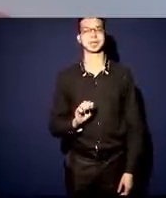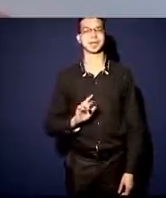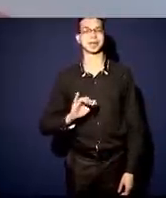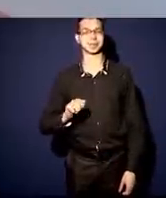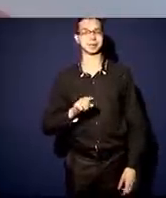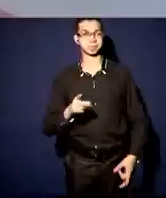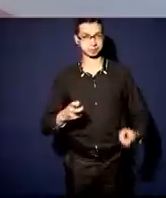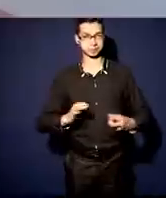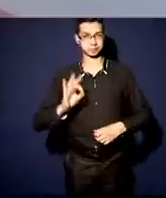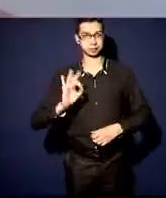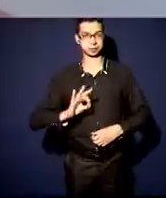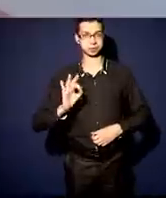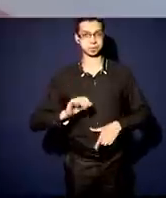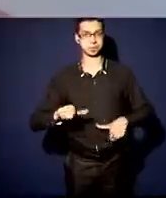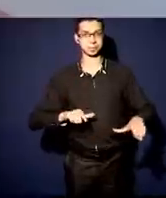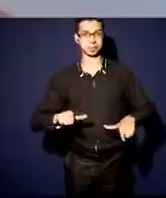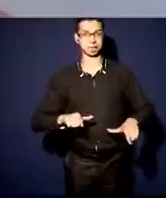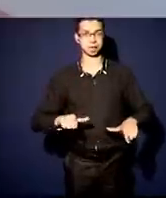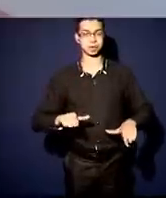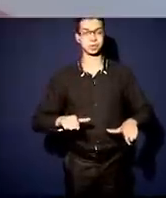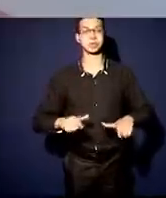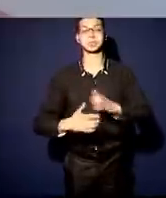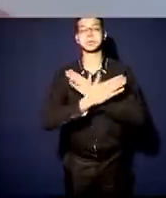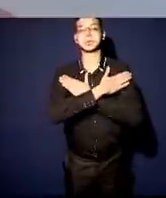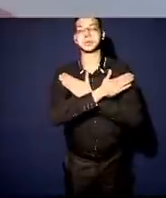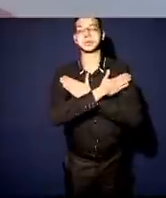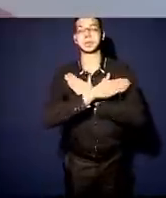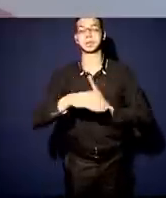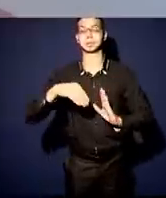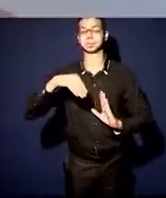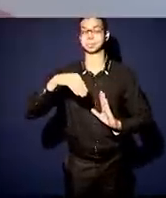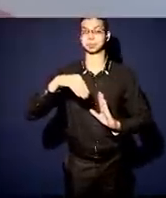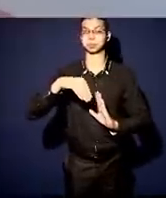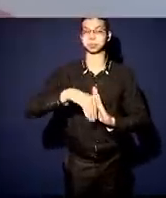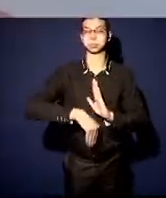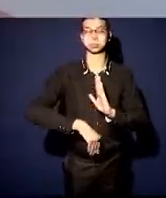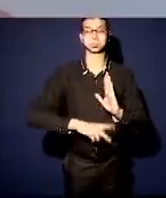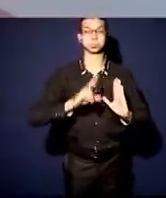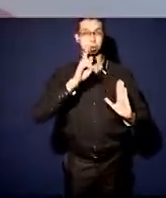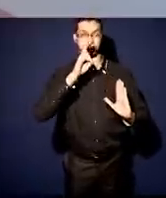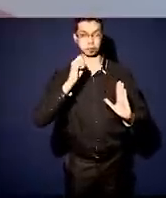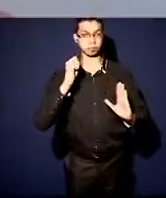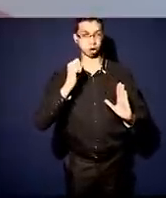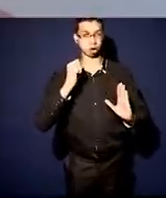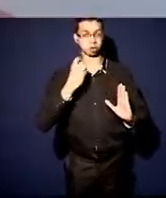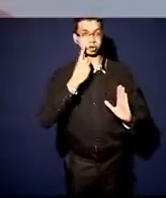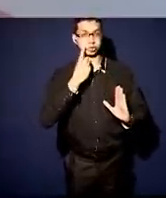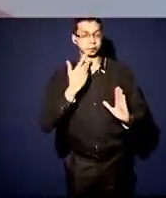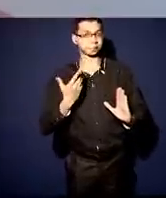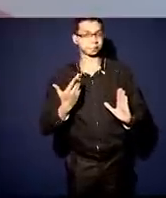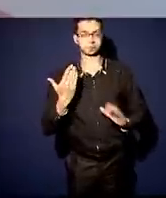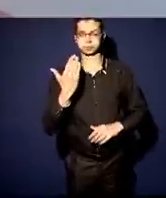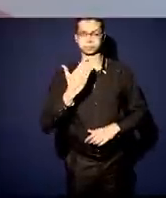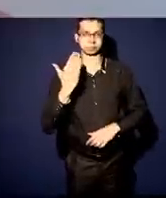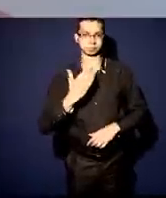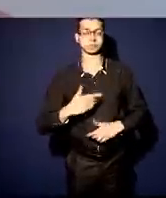acelerar muito. Então, o que eu estou querendo chamar a atenção aqui é que pode ser que dentro dos dois mandatos do Fed,